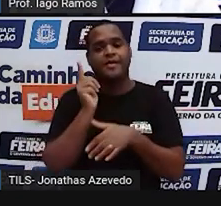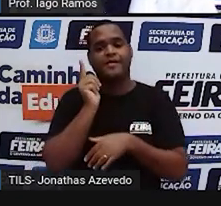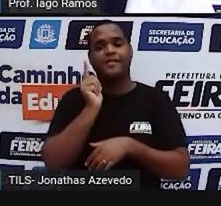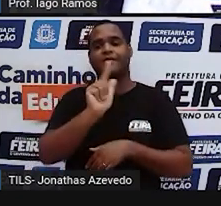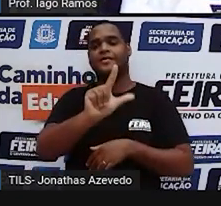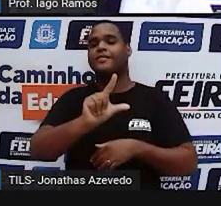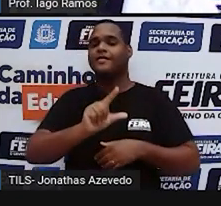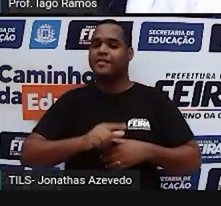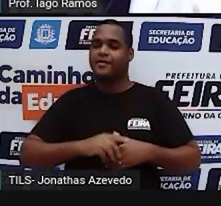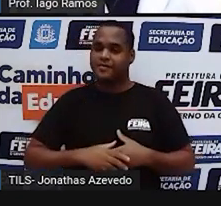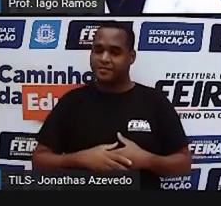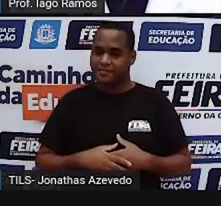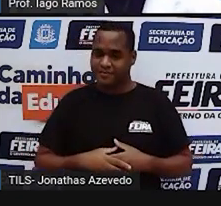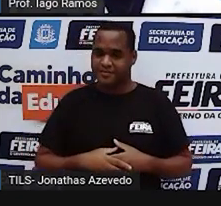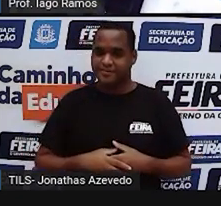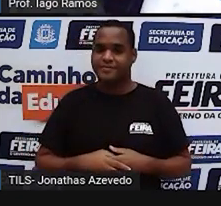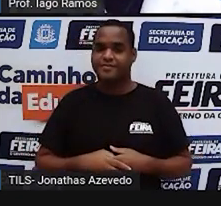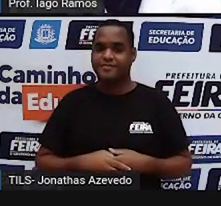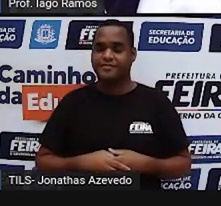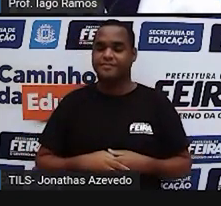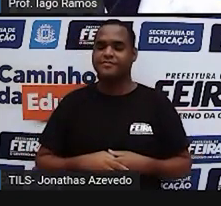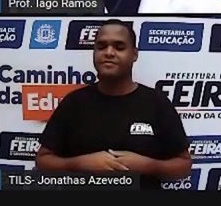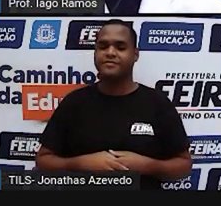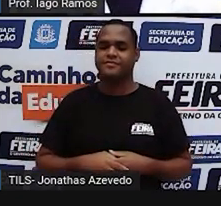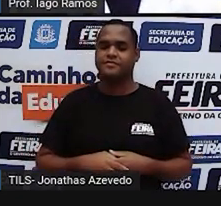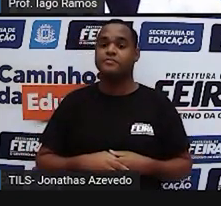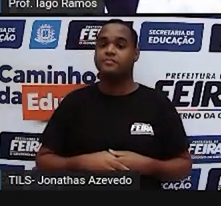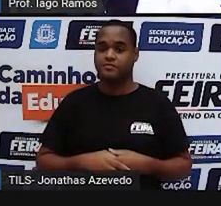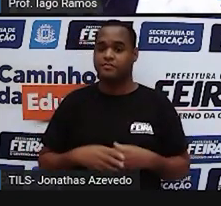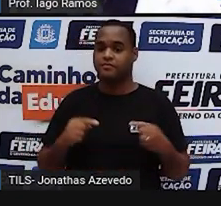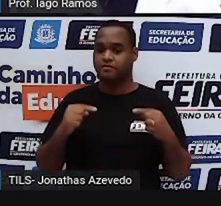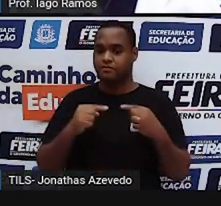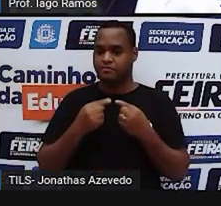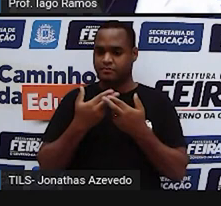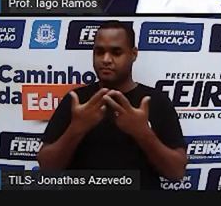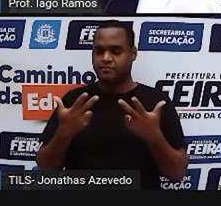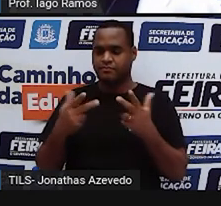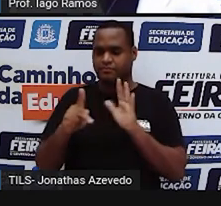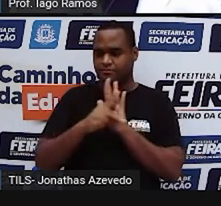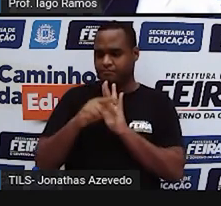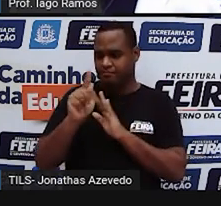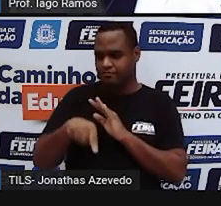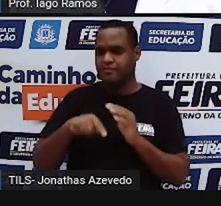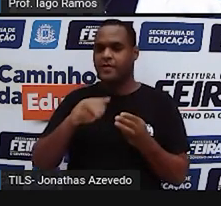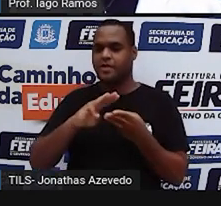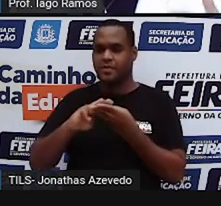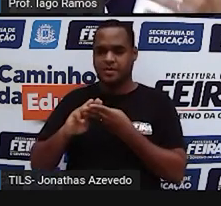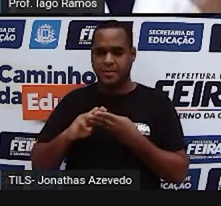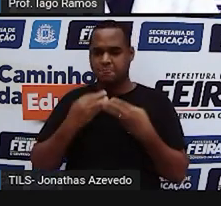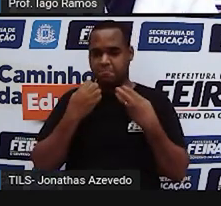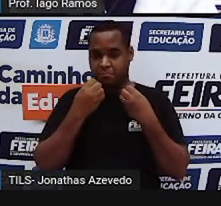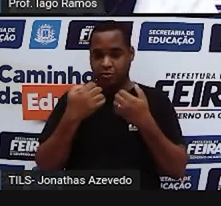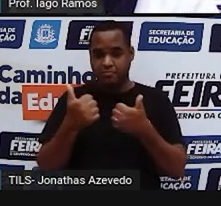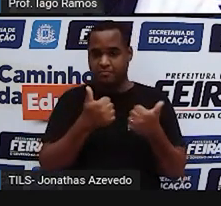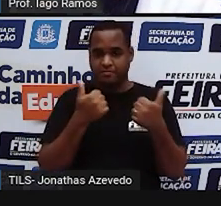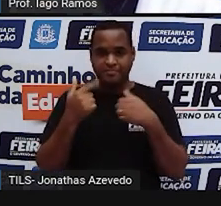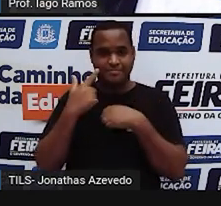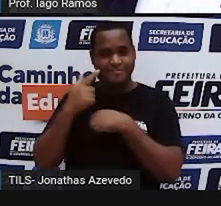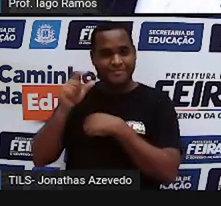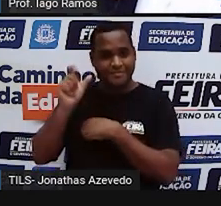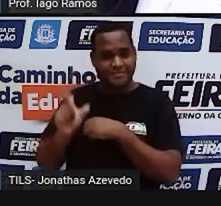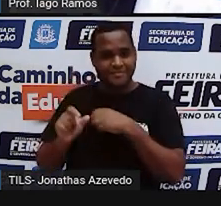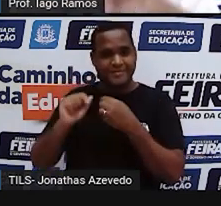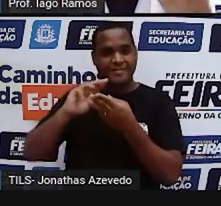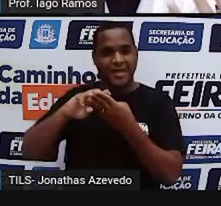truques tem um sentido matemático né Então essa é a parte né Essa é o que a gente chama de